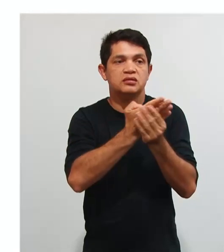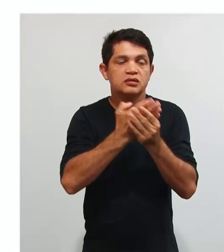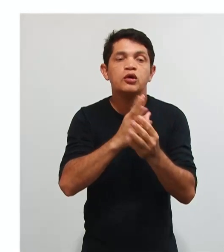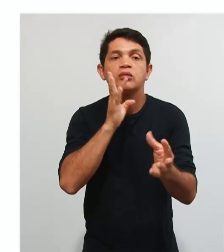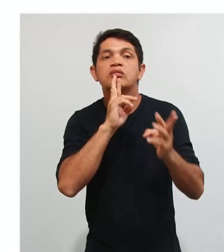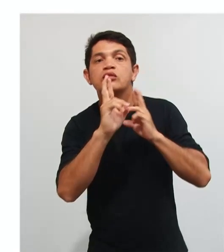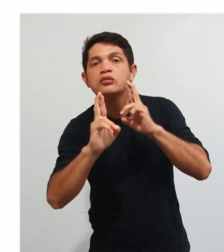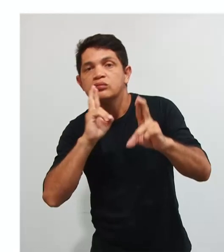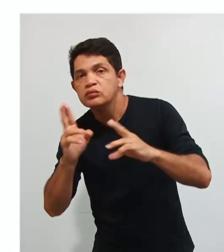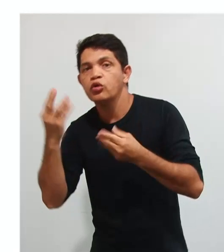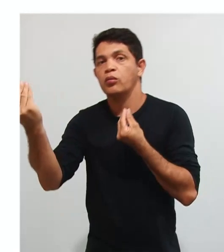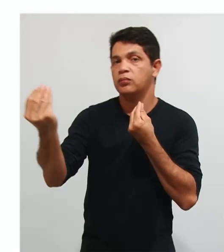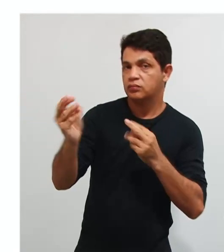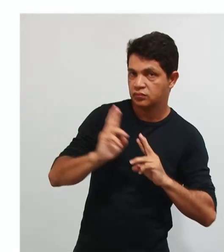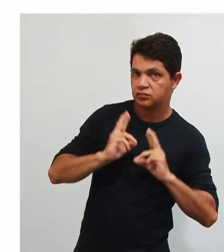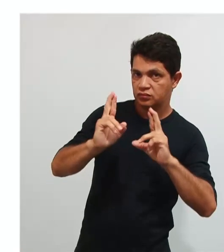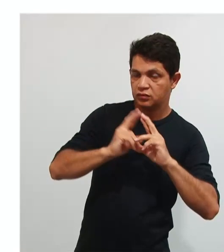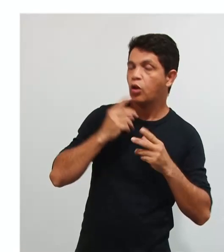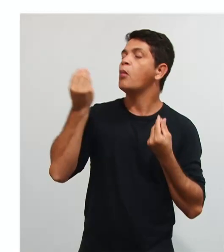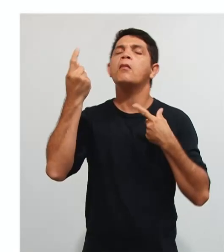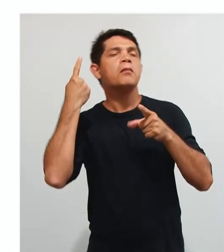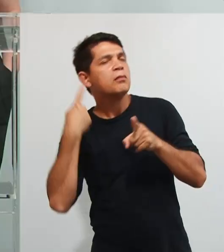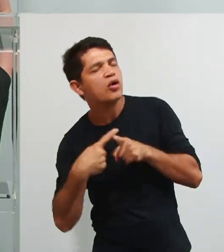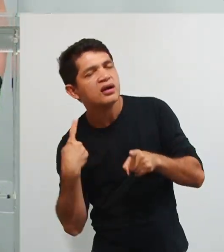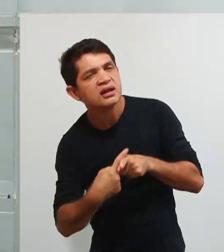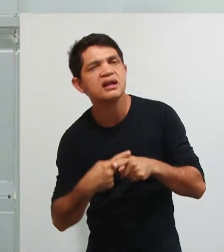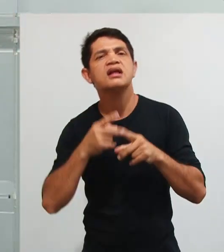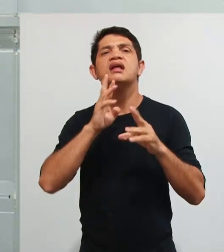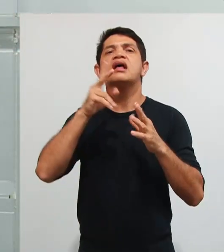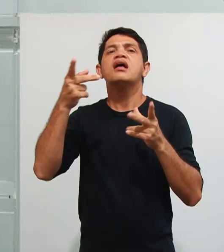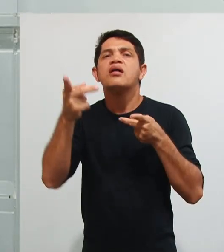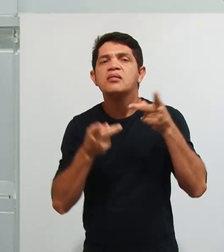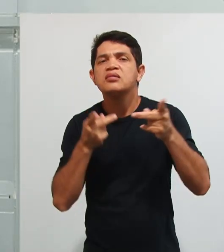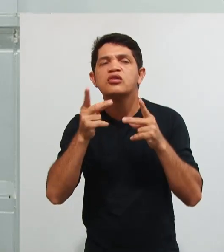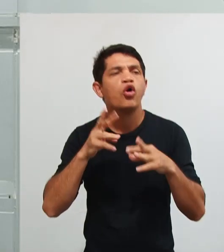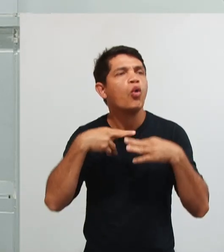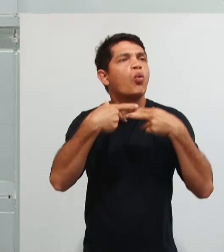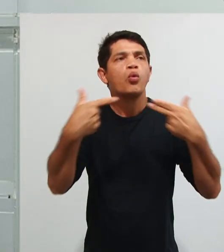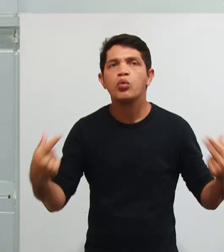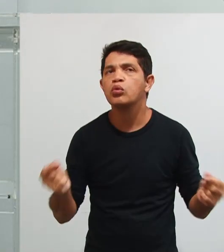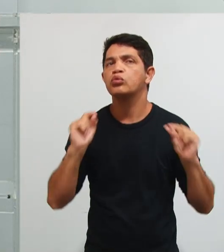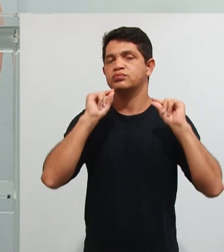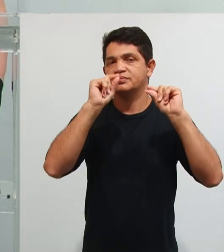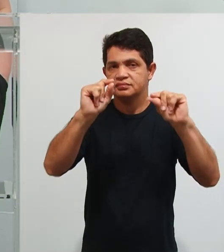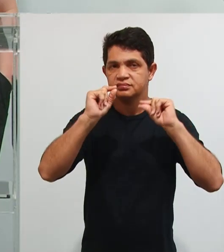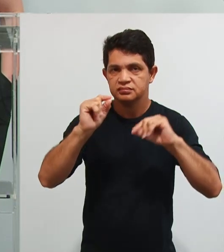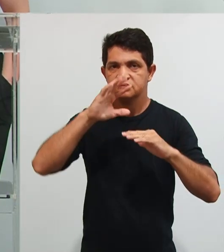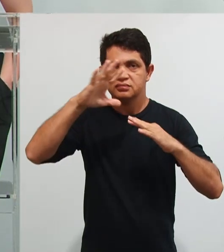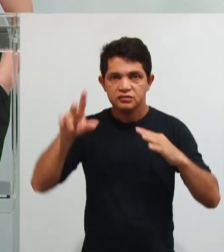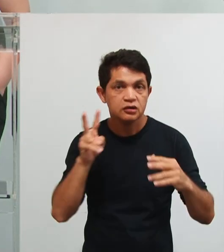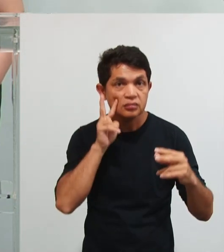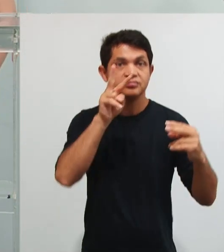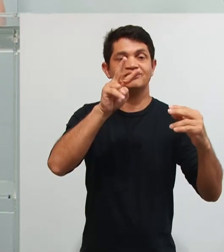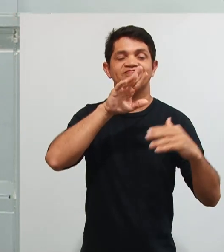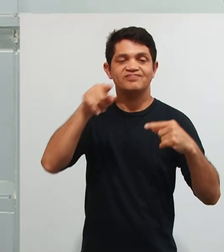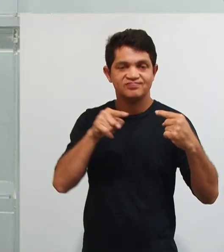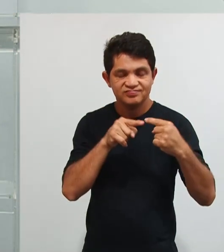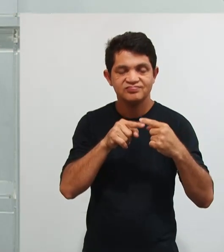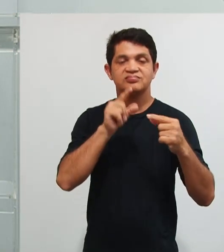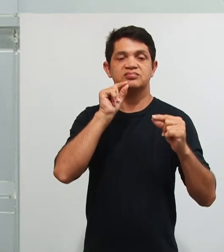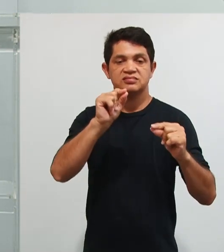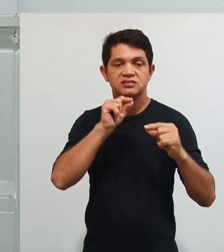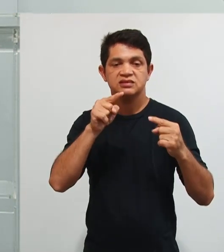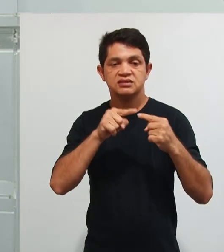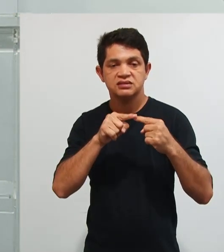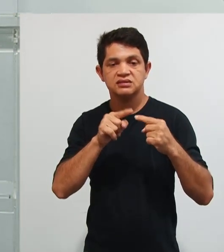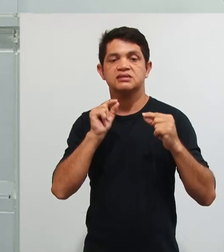comentário. Por que planejar? Planejar é algo que precisamos. Veja só, se você vai